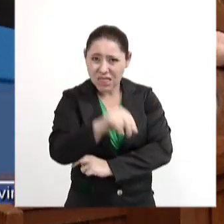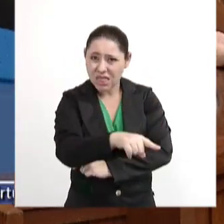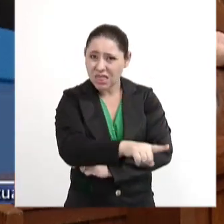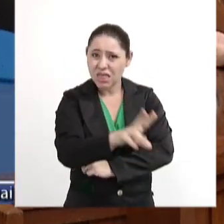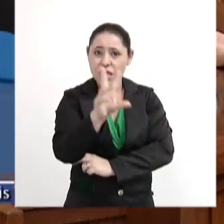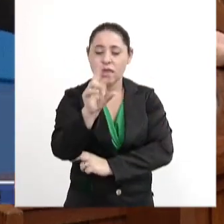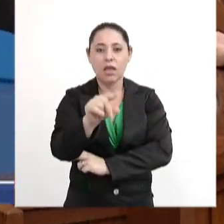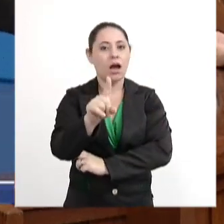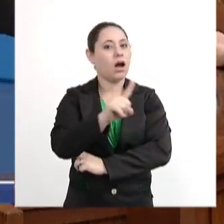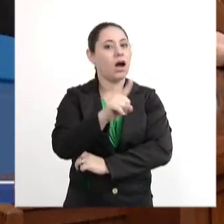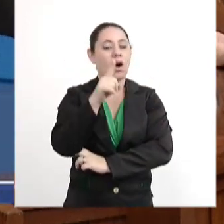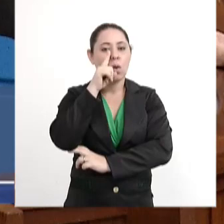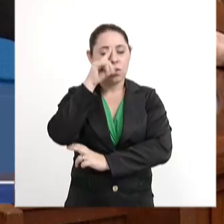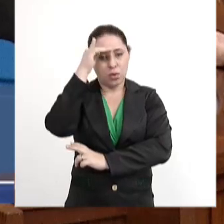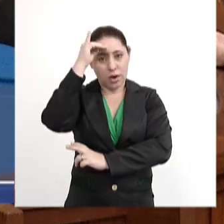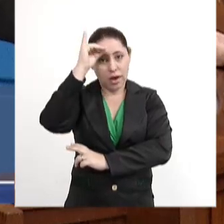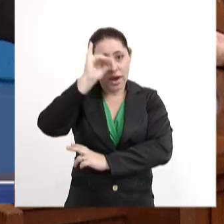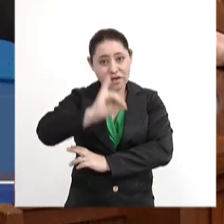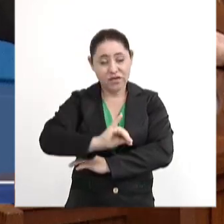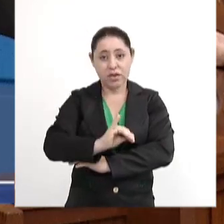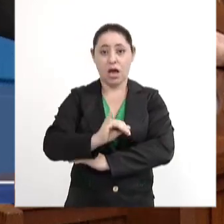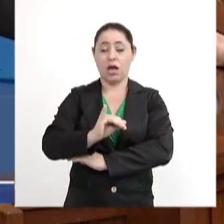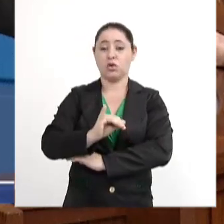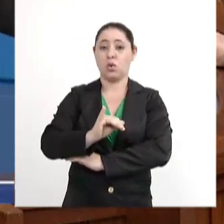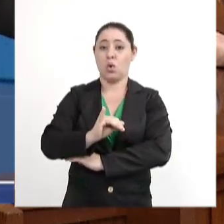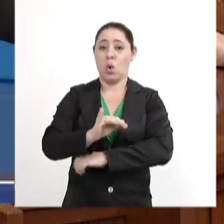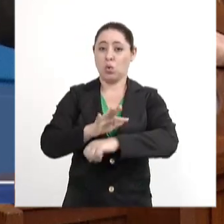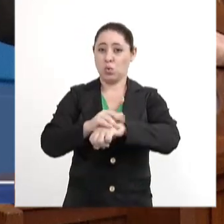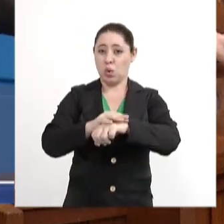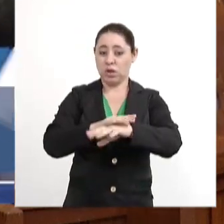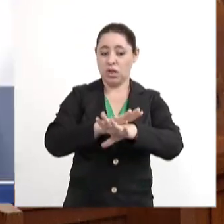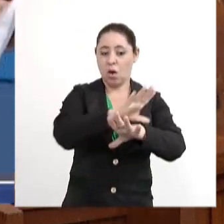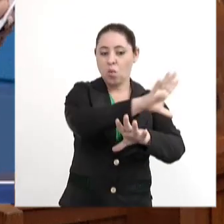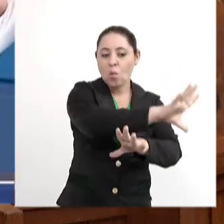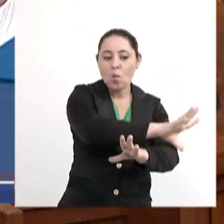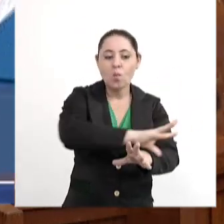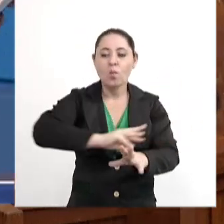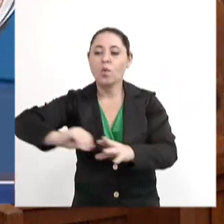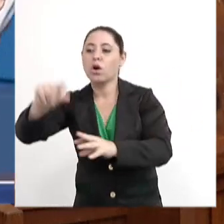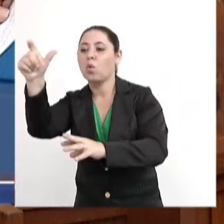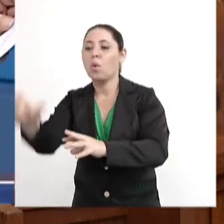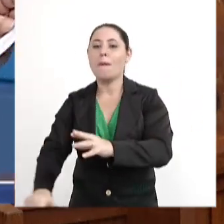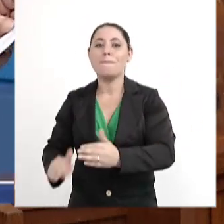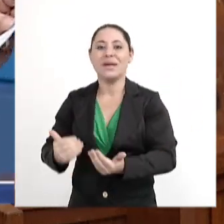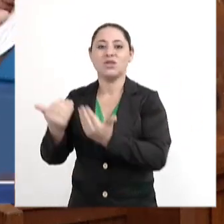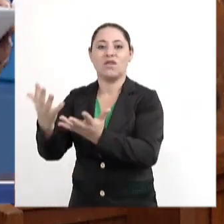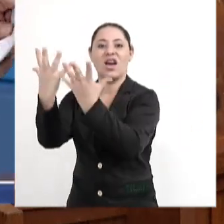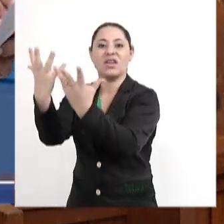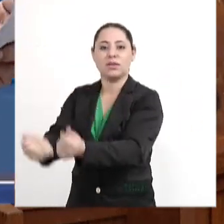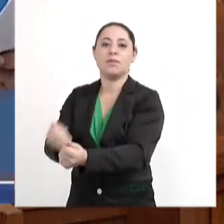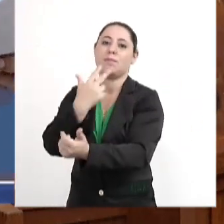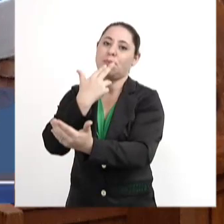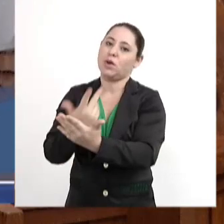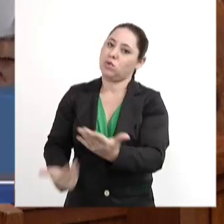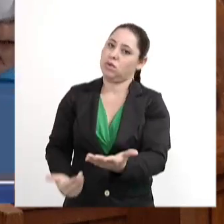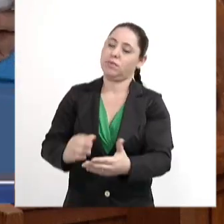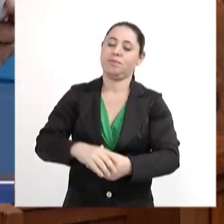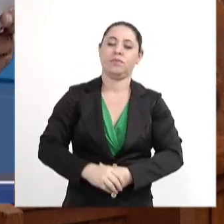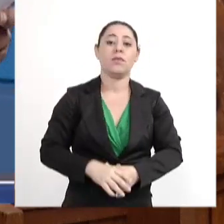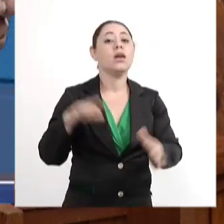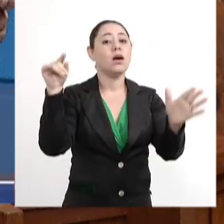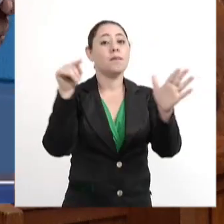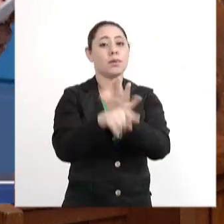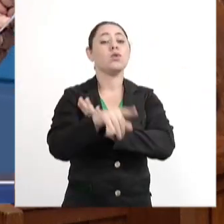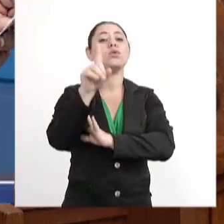estou preservando a saúde daqueles que eventualmente irão receber o sangue. E essas perguntas,